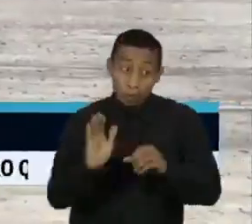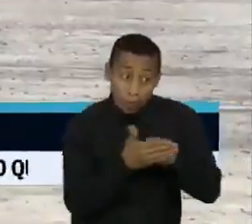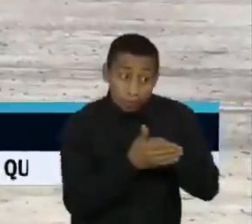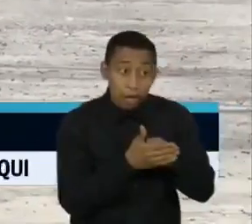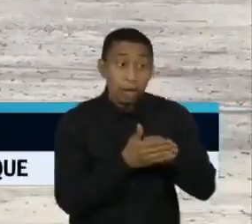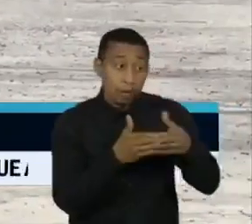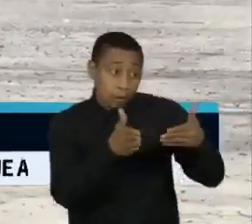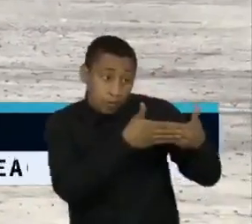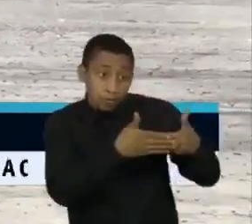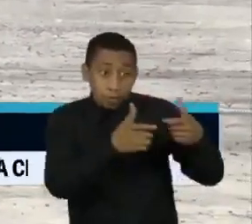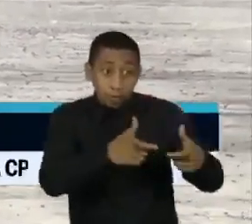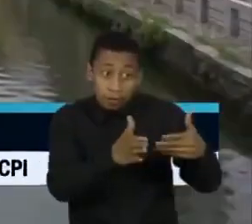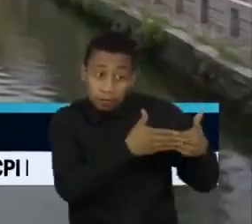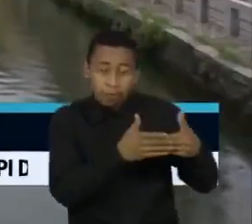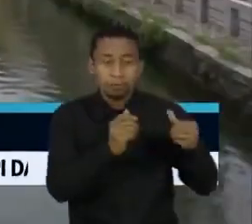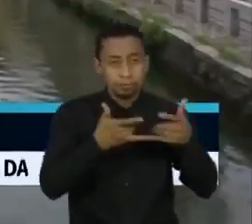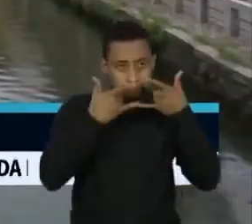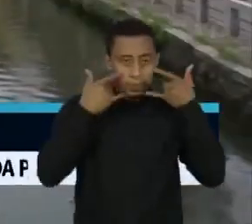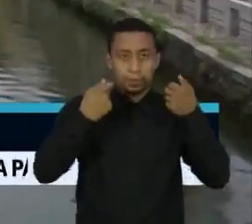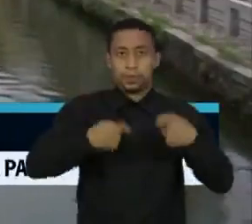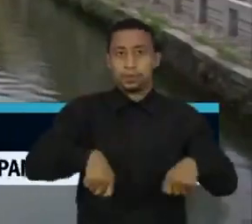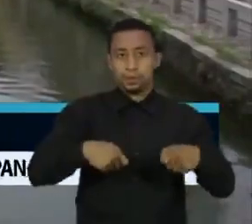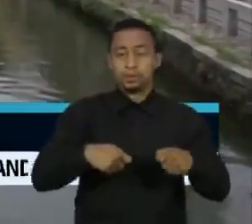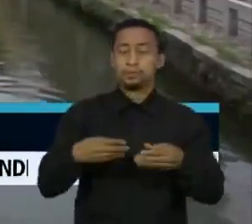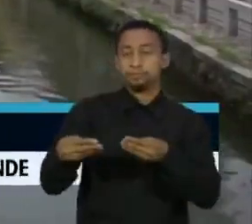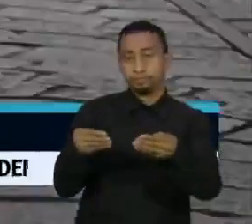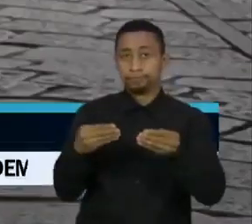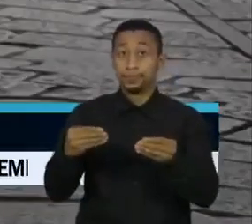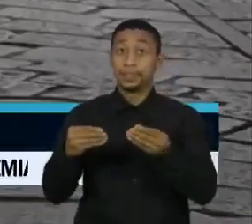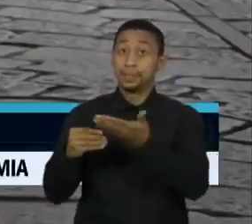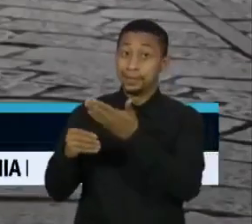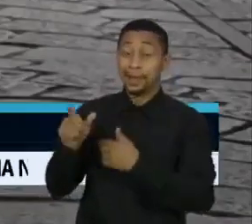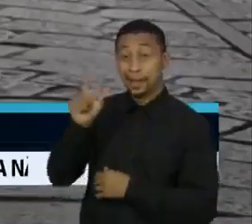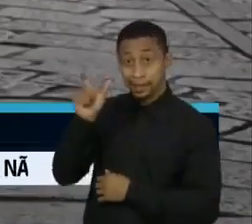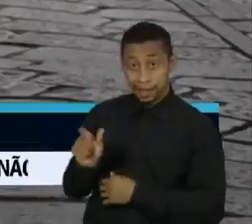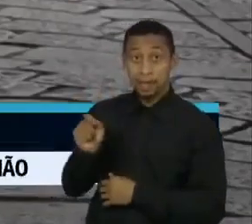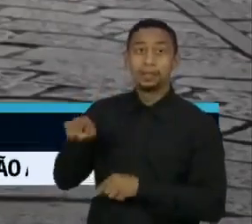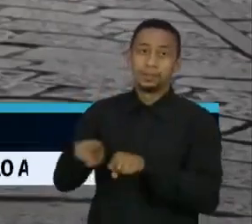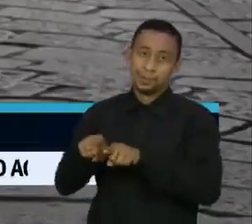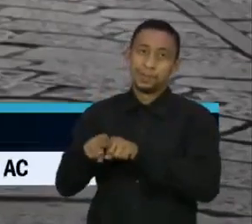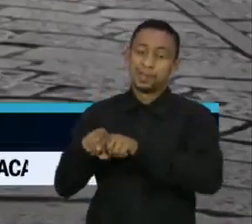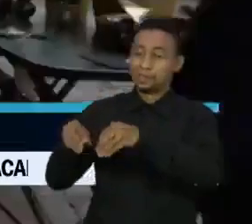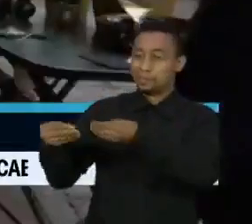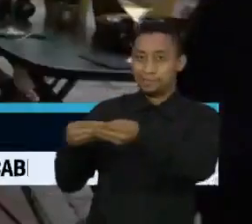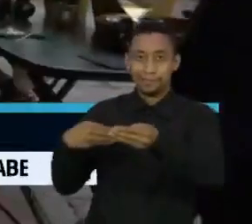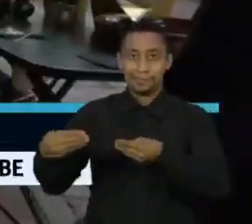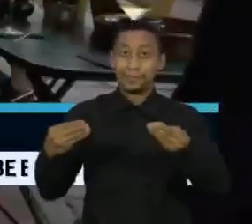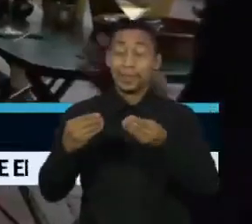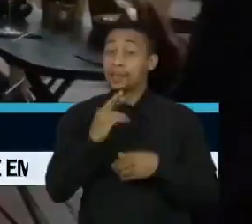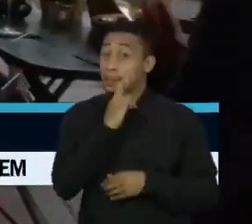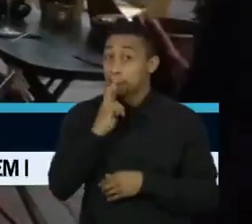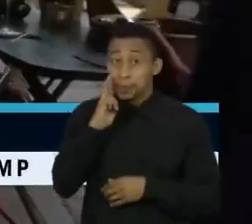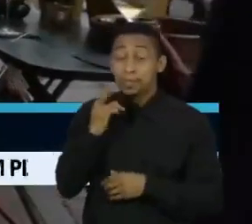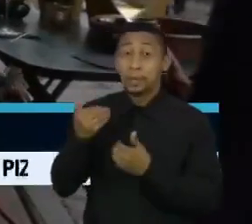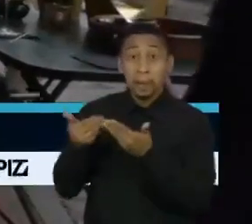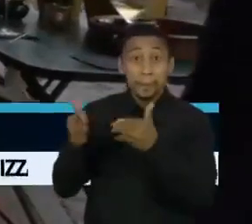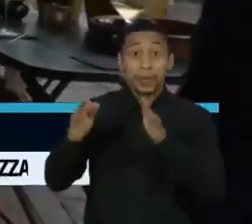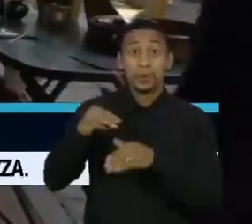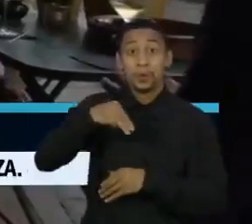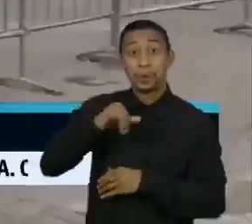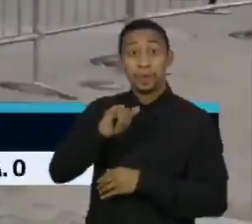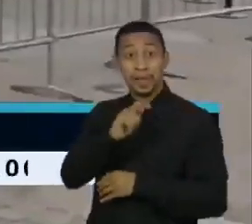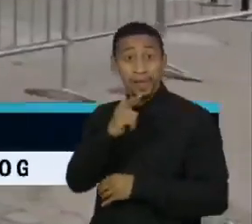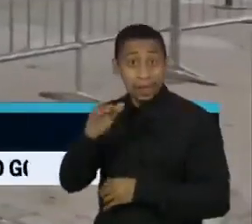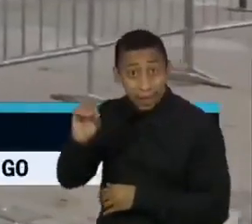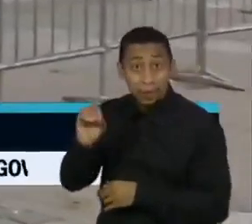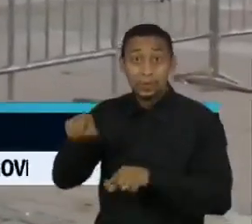é incentivar a imunização. A Itália também está relaxando as restrições. Restaurantes reabriram em Milão e outras